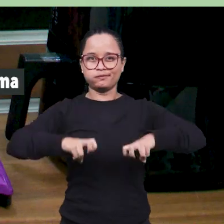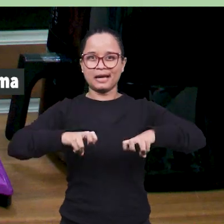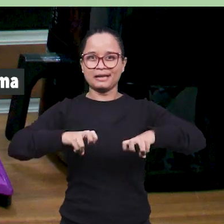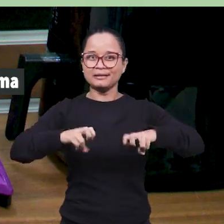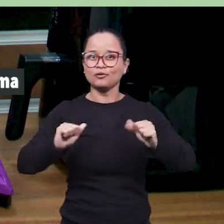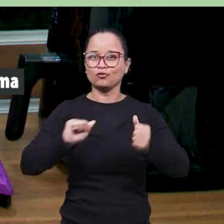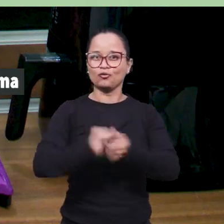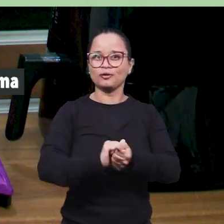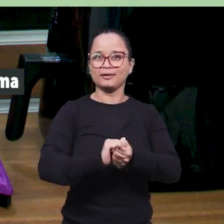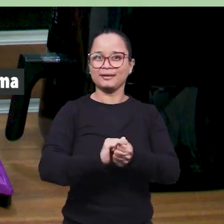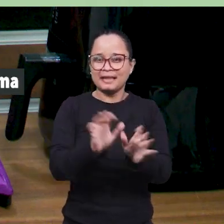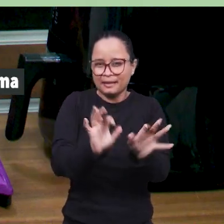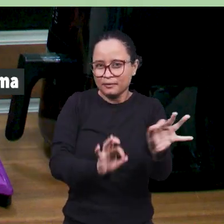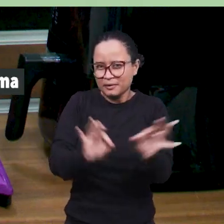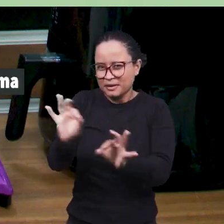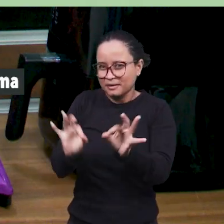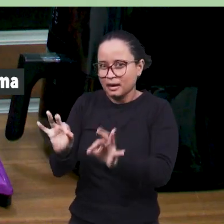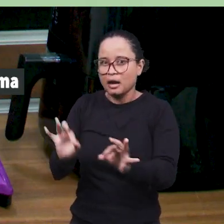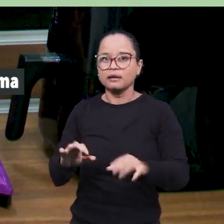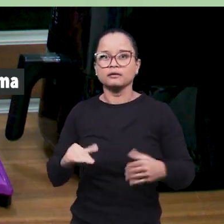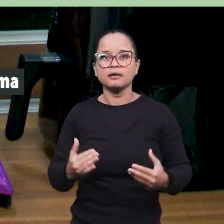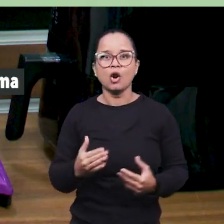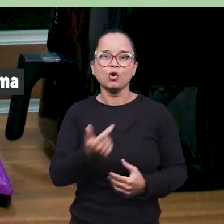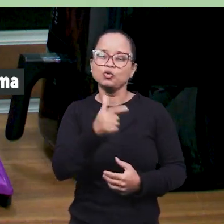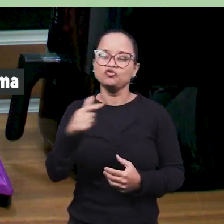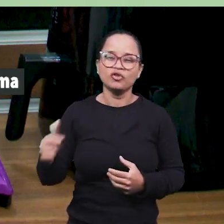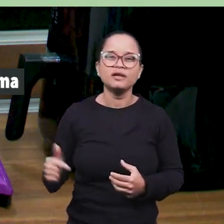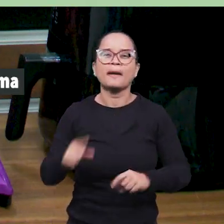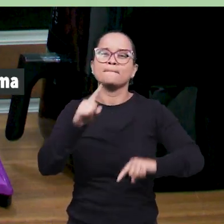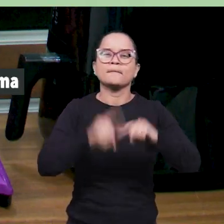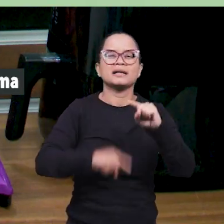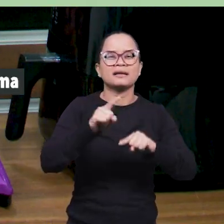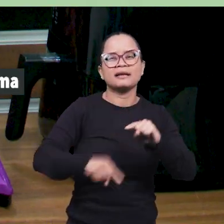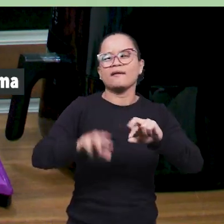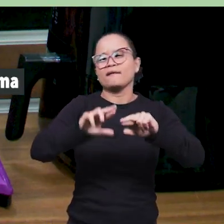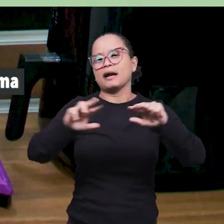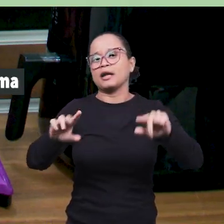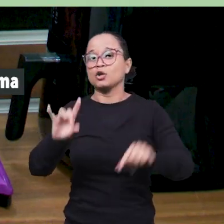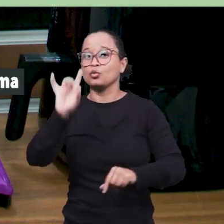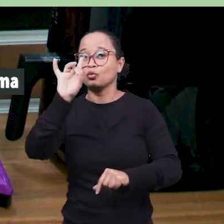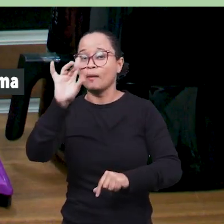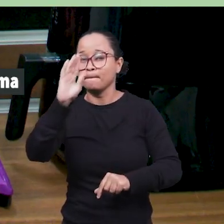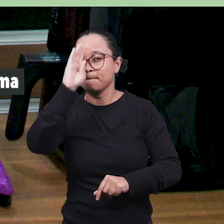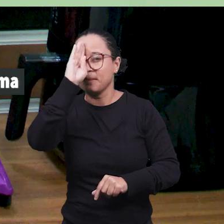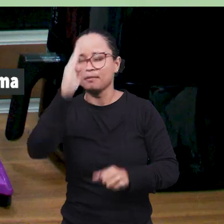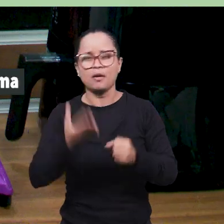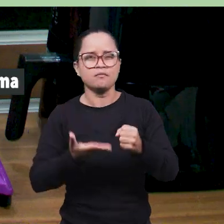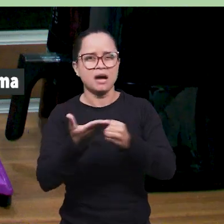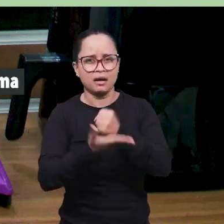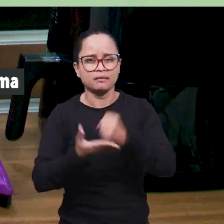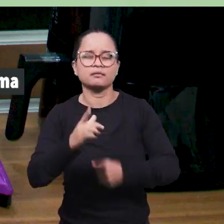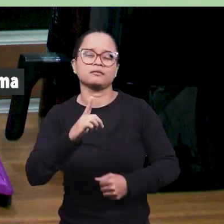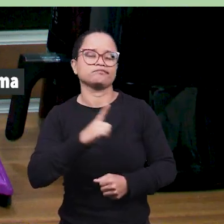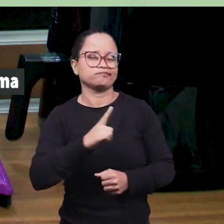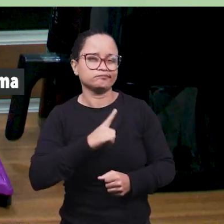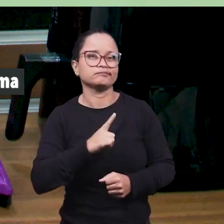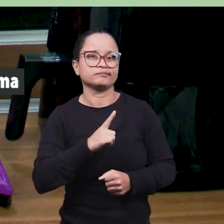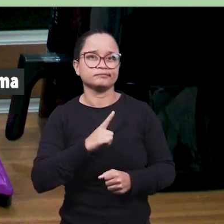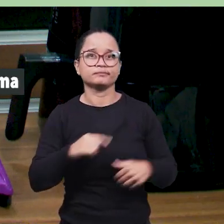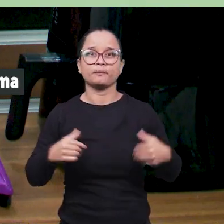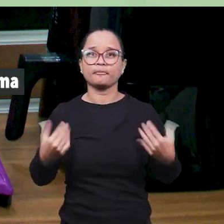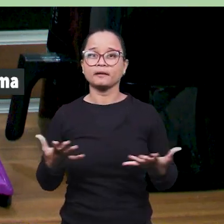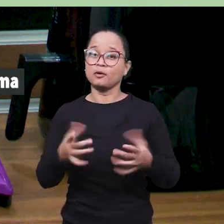tudo e nem tinha tantos utensílios, viu? Só o essencial. Só o essencial. E